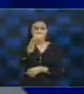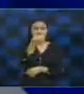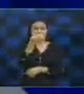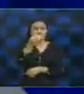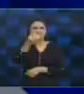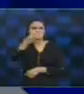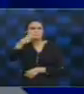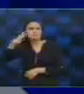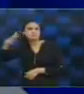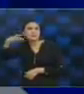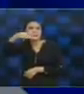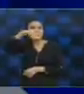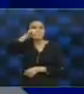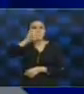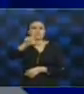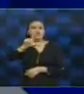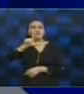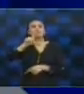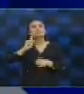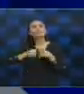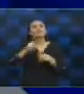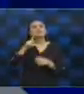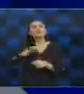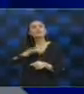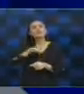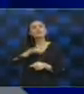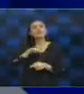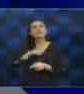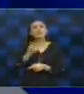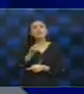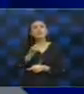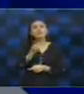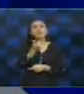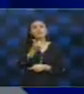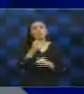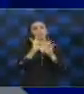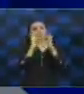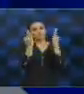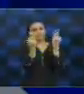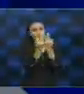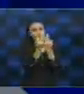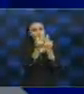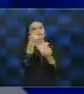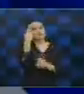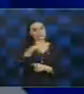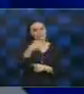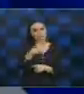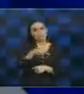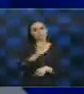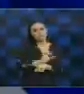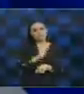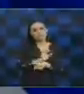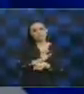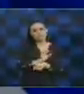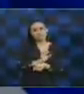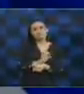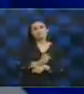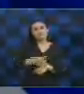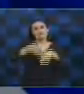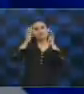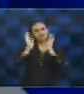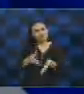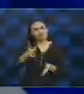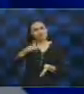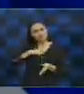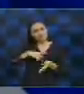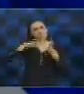mil, porque nós temos a Bolsa Família Municipal. Estou já fazendo isso,